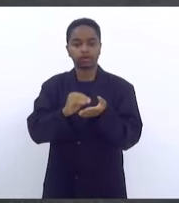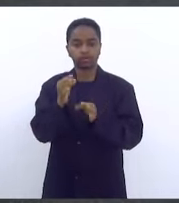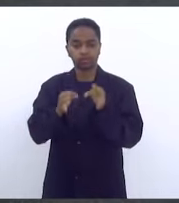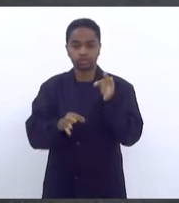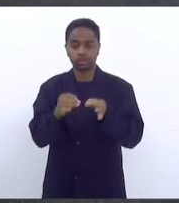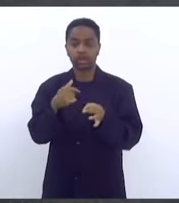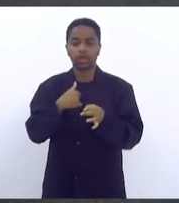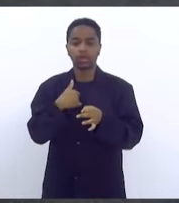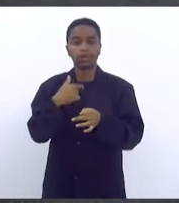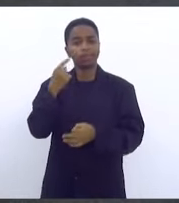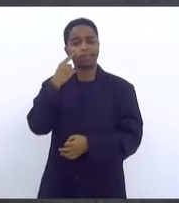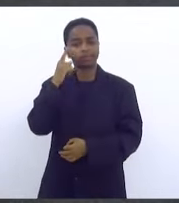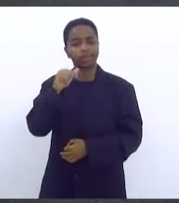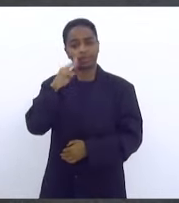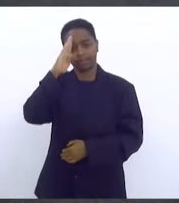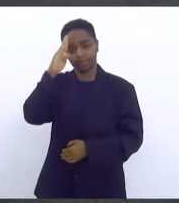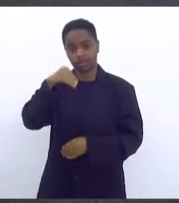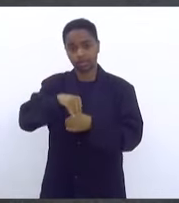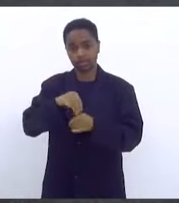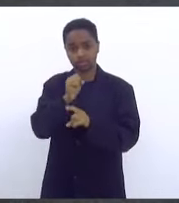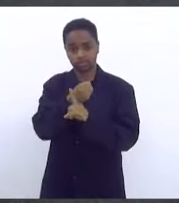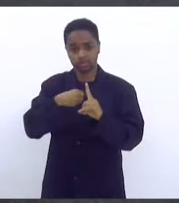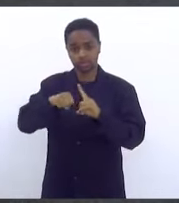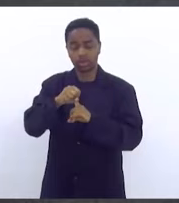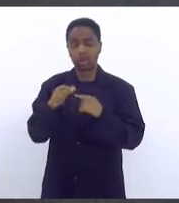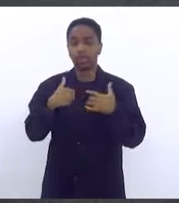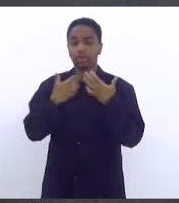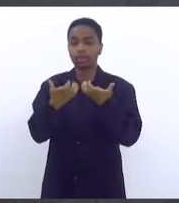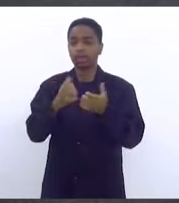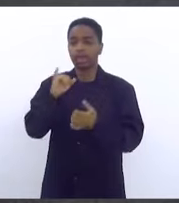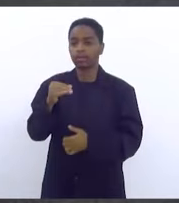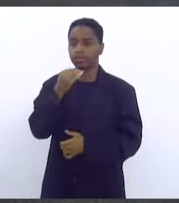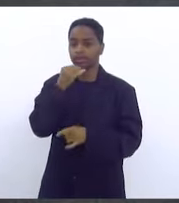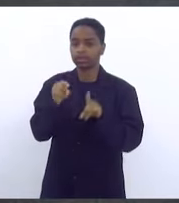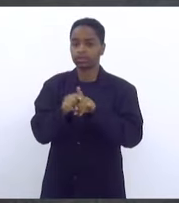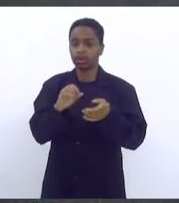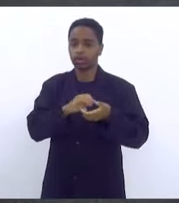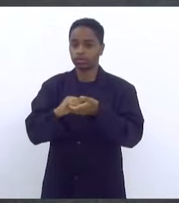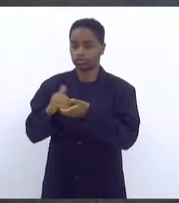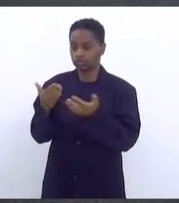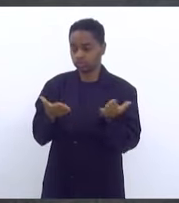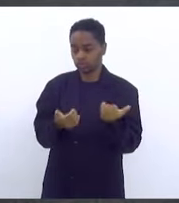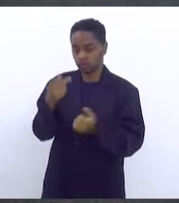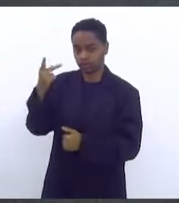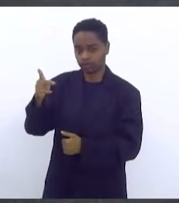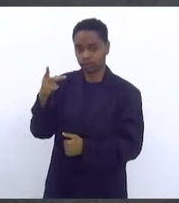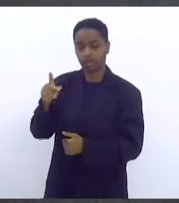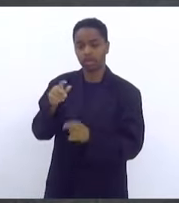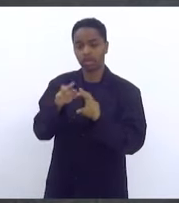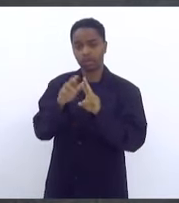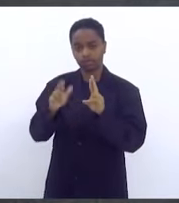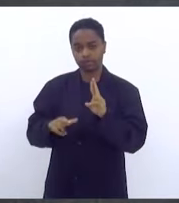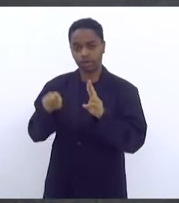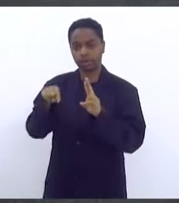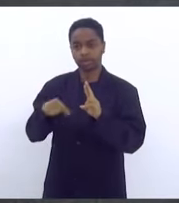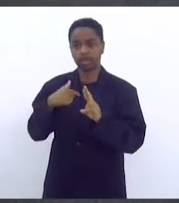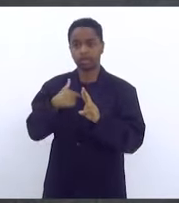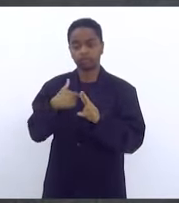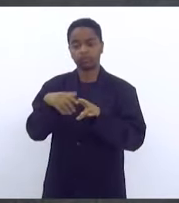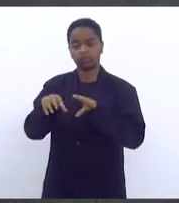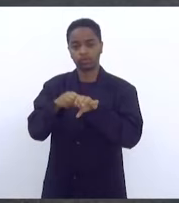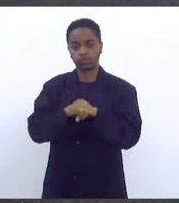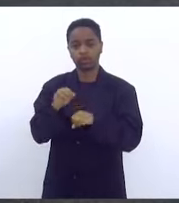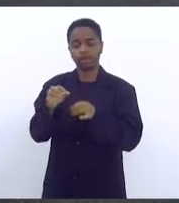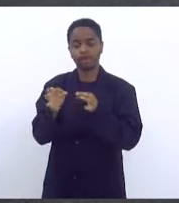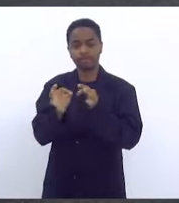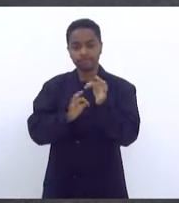isso é fundamental na nossa sociedade. Queria aproveitar, saudar os jovens que aqui estão da UFRJ. Eu fui graduada, sou graduada em Física e